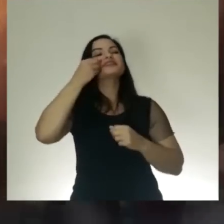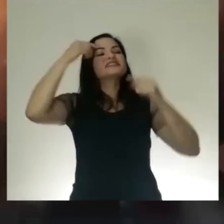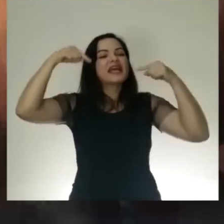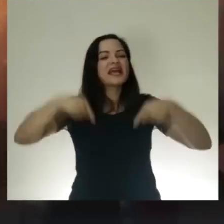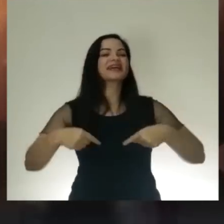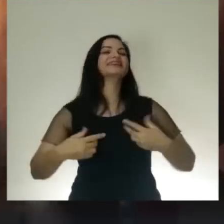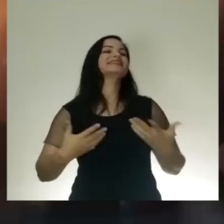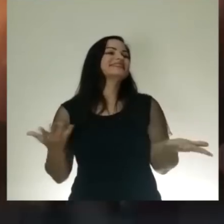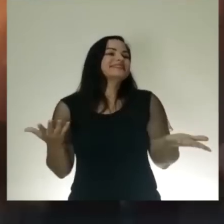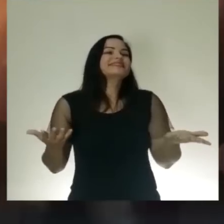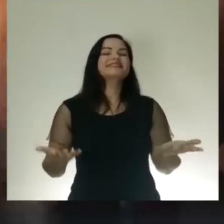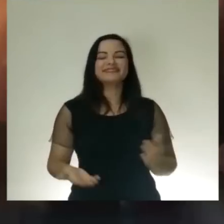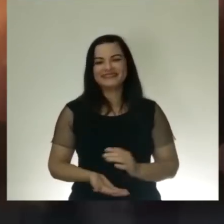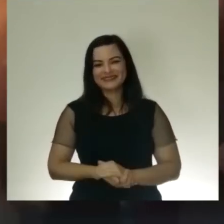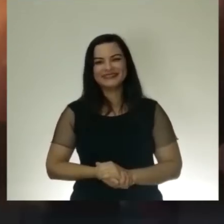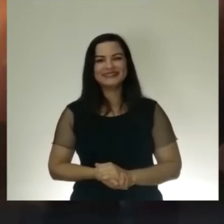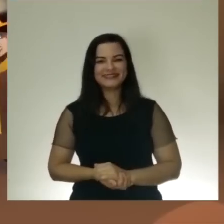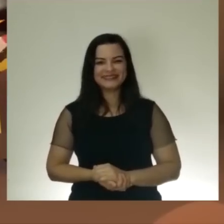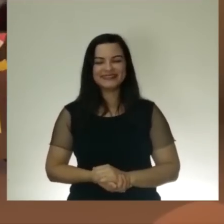todas!